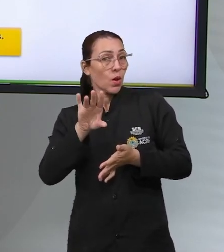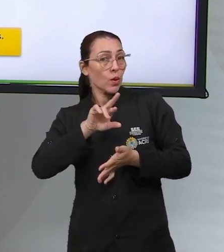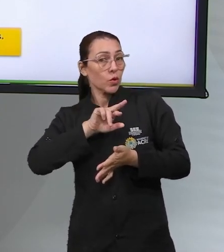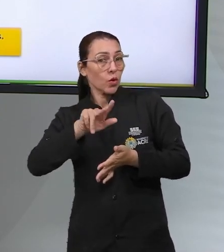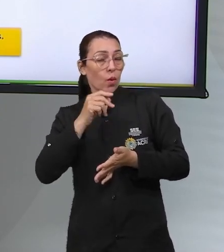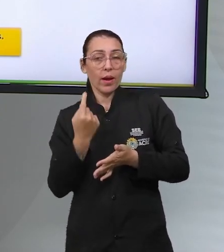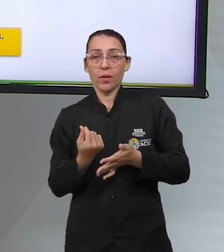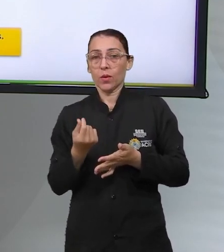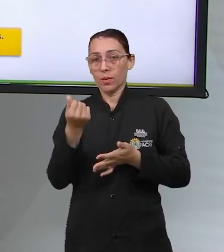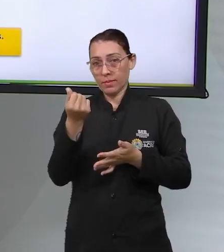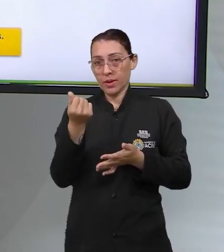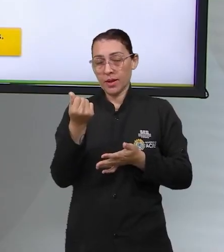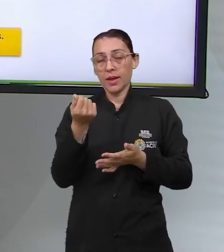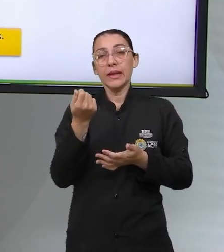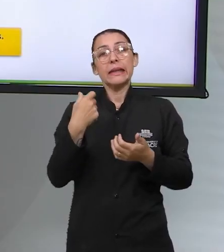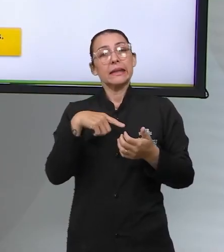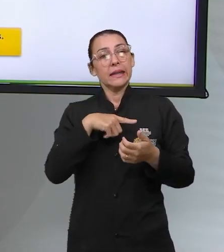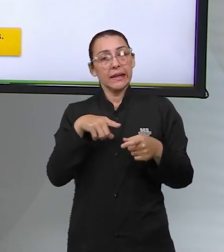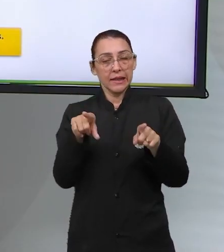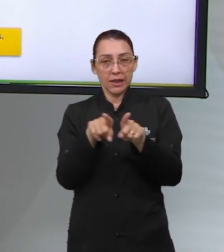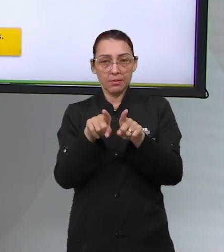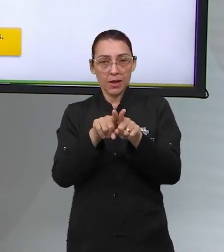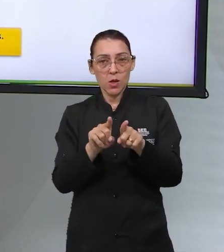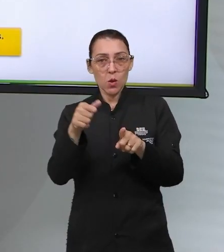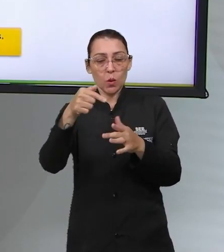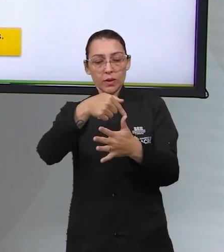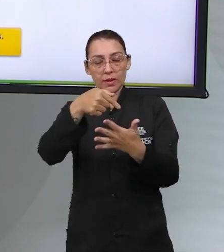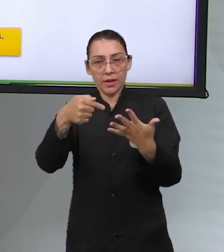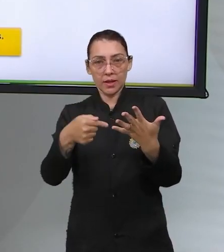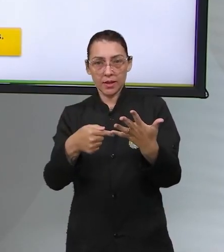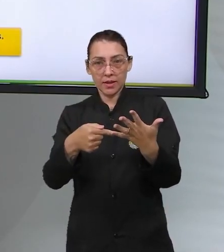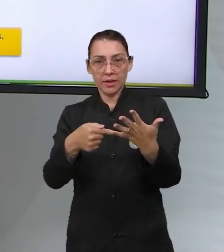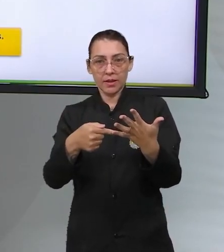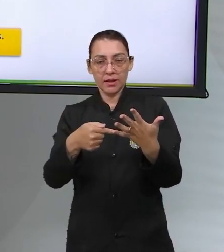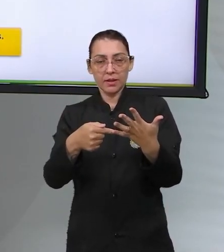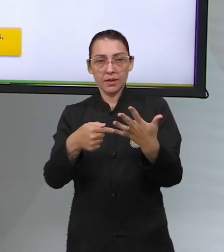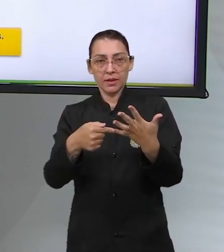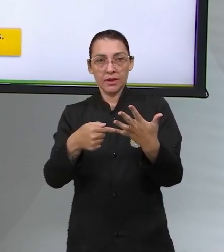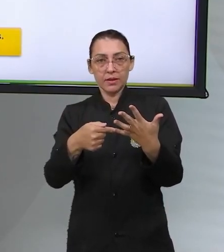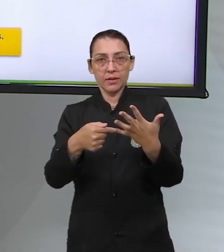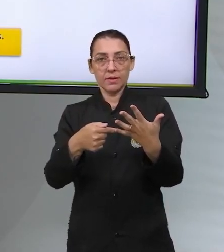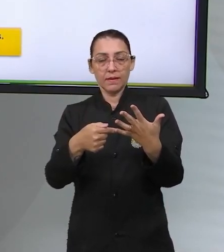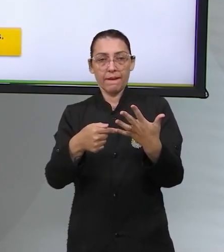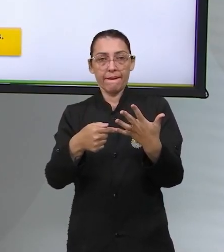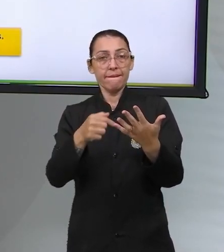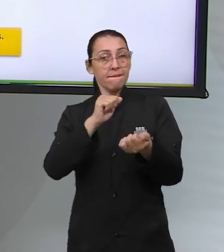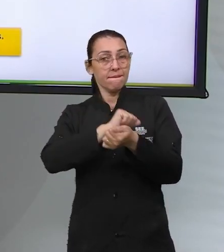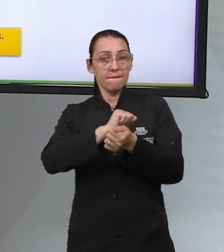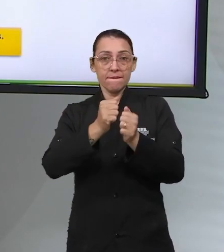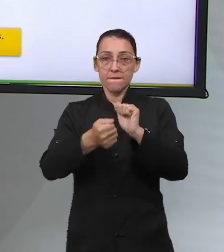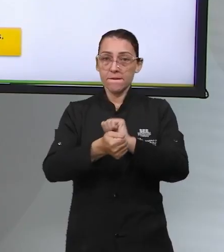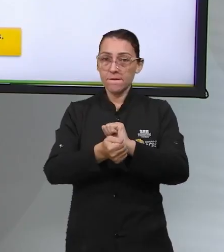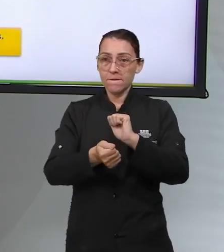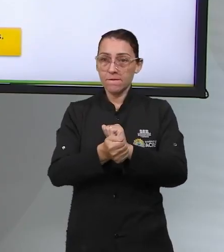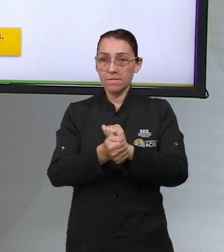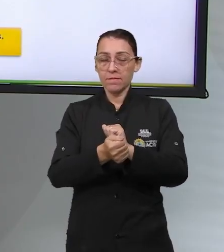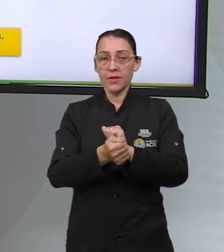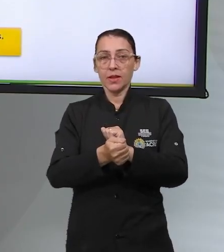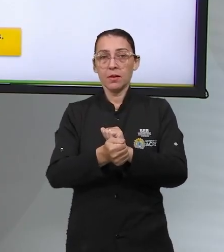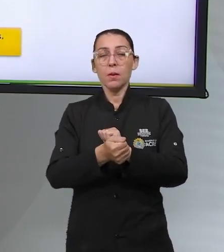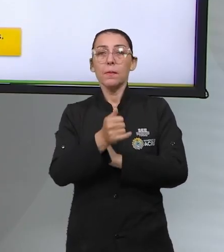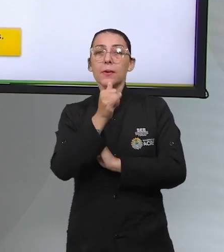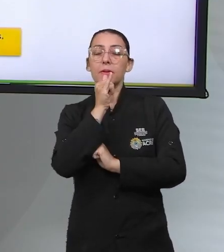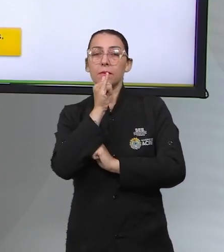fator econômico, existem outros elementos que, no caso, estão associados. Nem sempre,